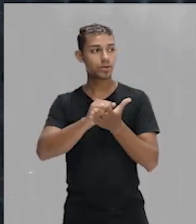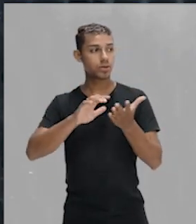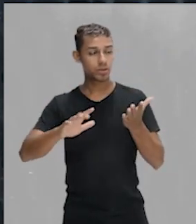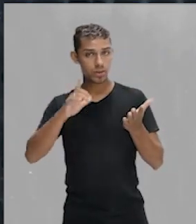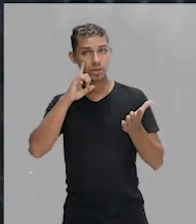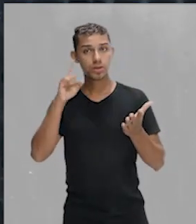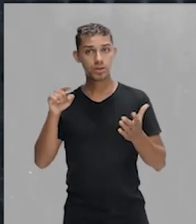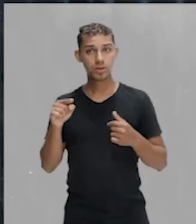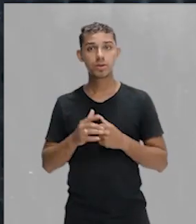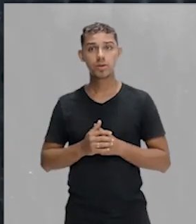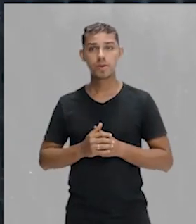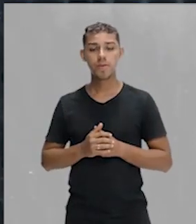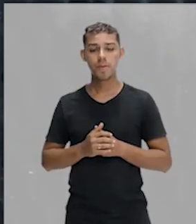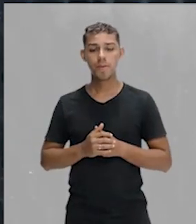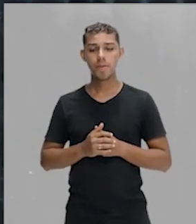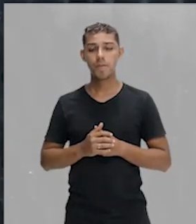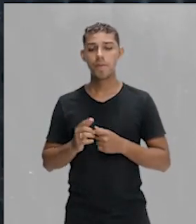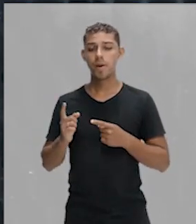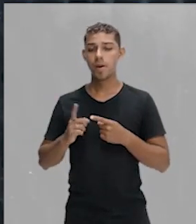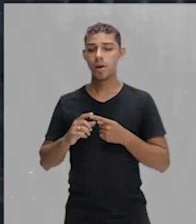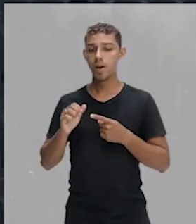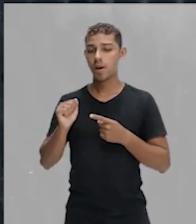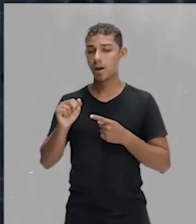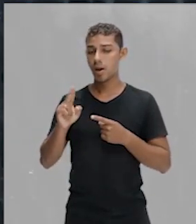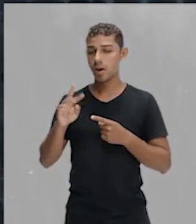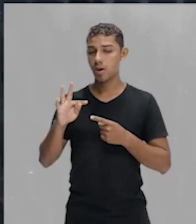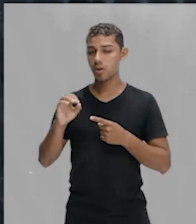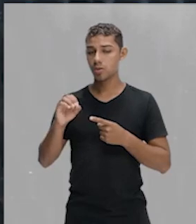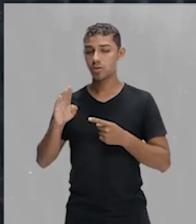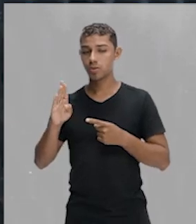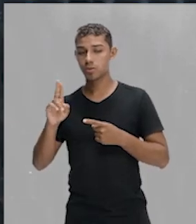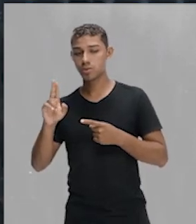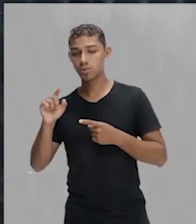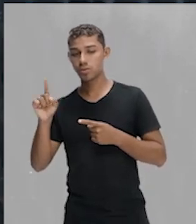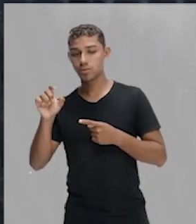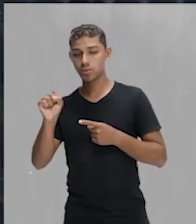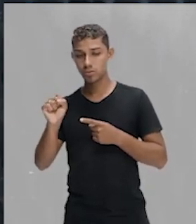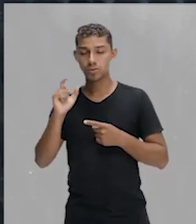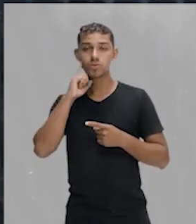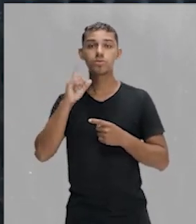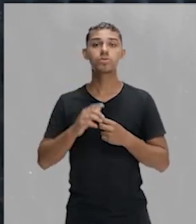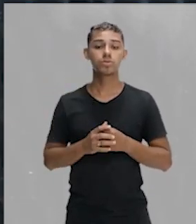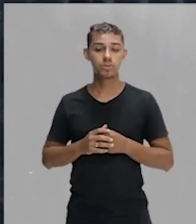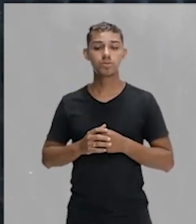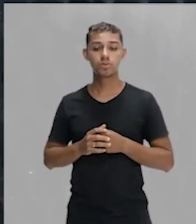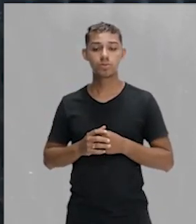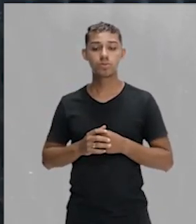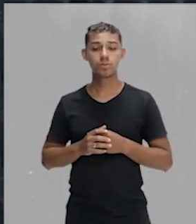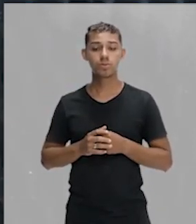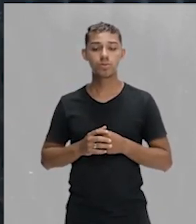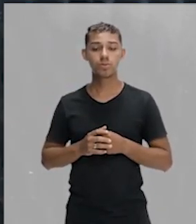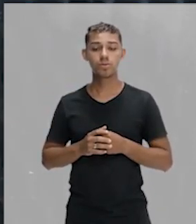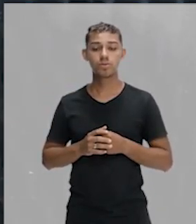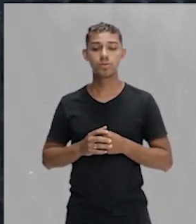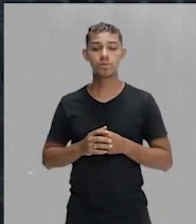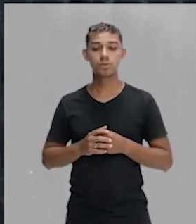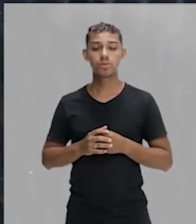atividades, se vê mais o autobus, book, também é muito comum, tá? Coach